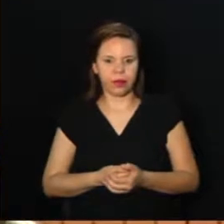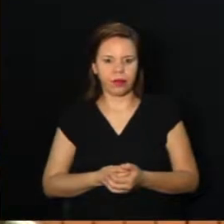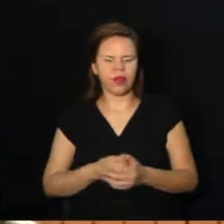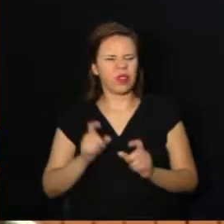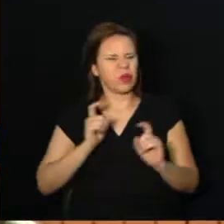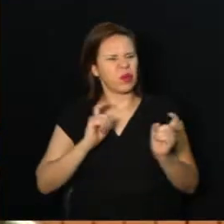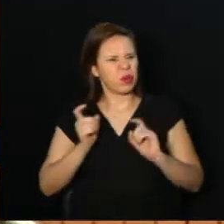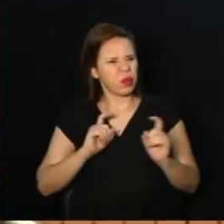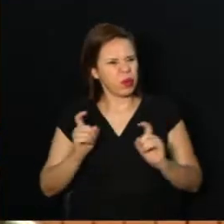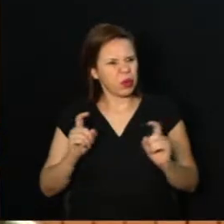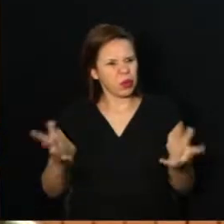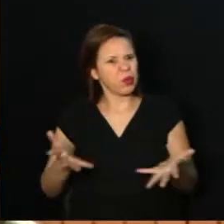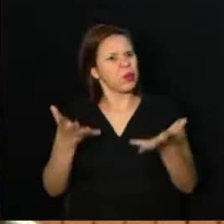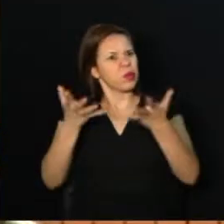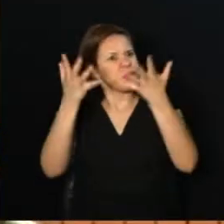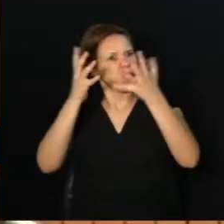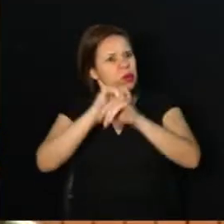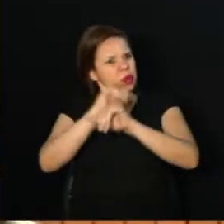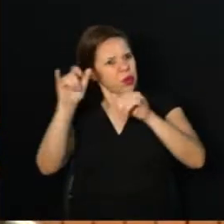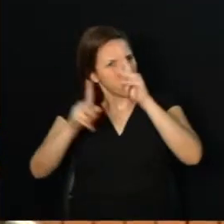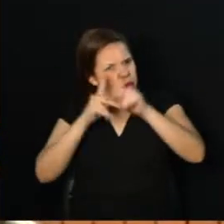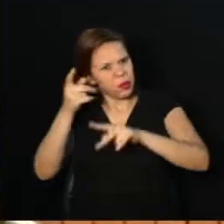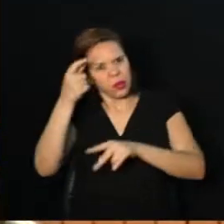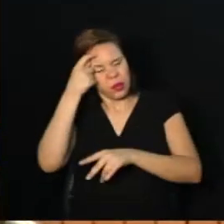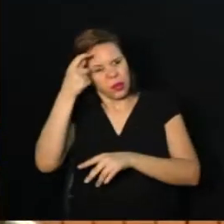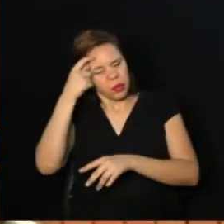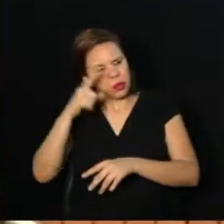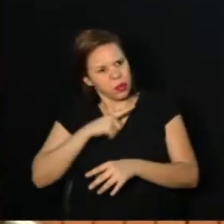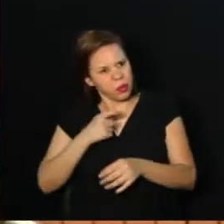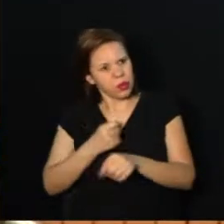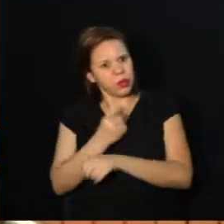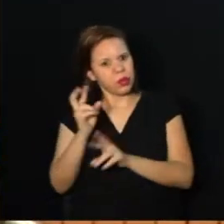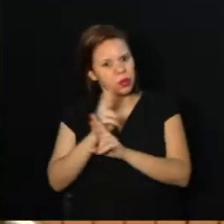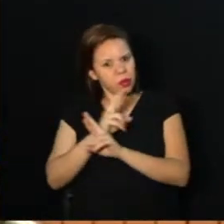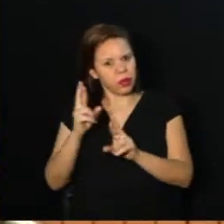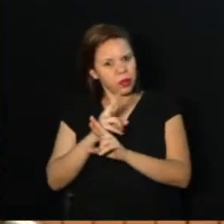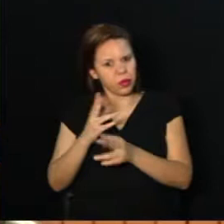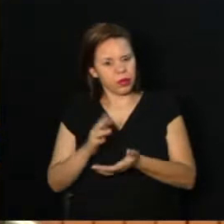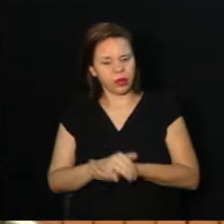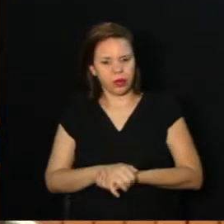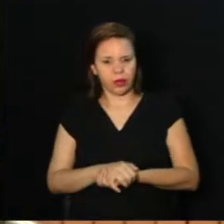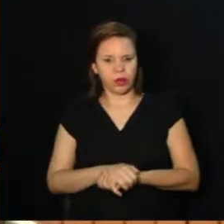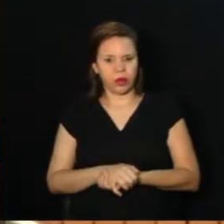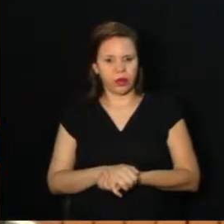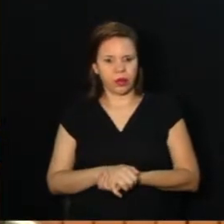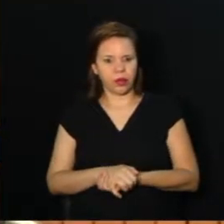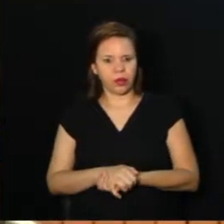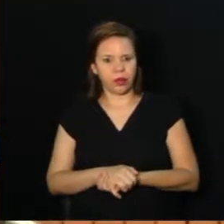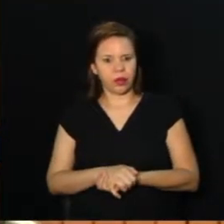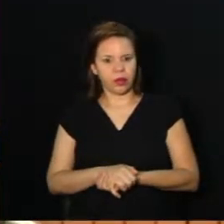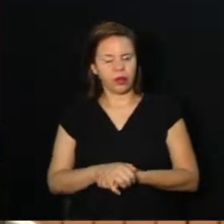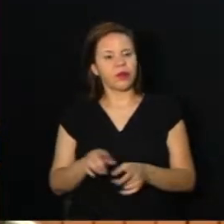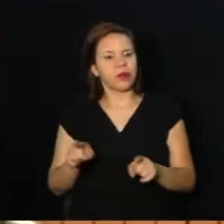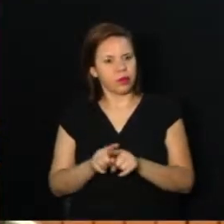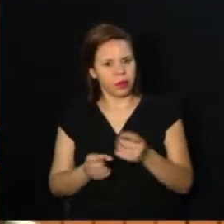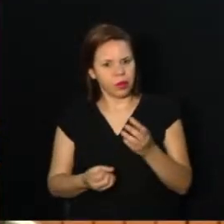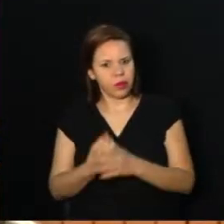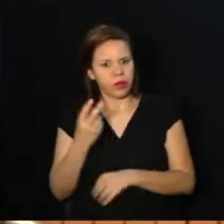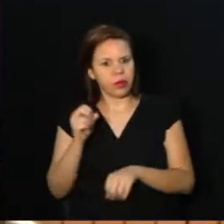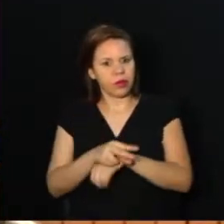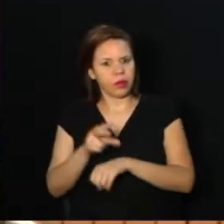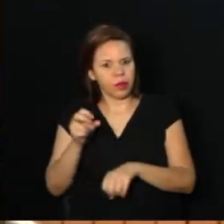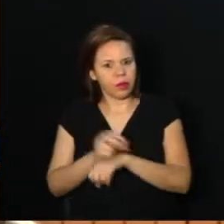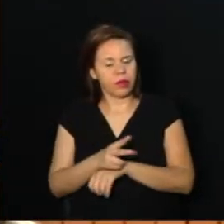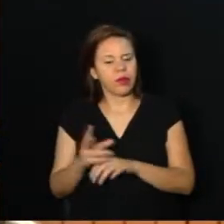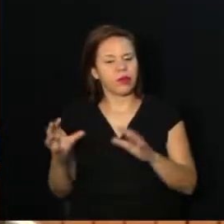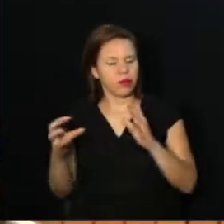reuniões para despertar a consciência nas pessoas que o relacionamento, em grande parte também existe a contaminação